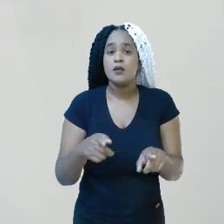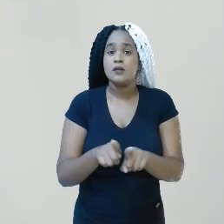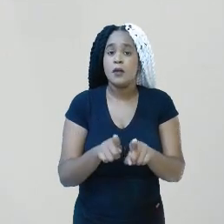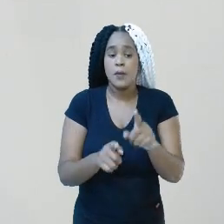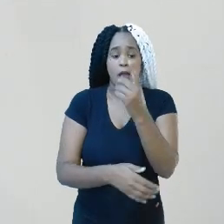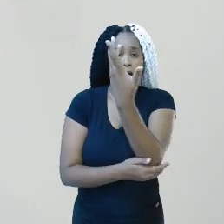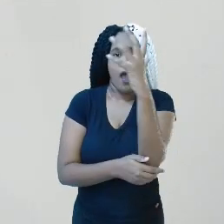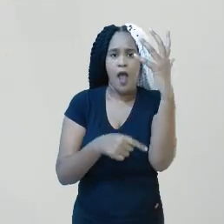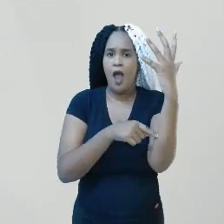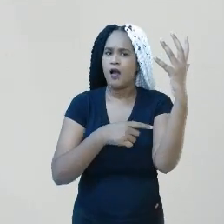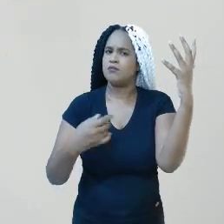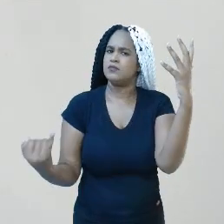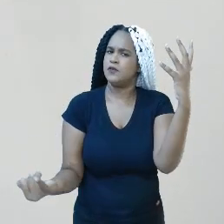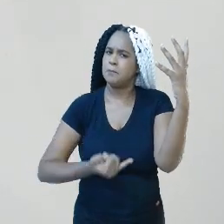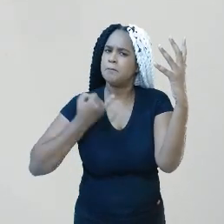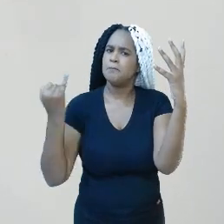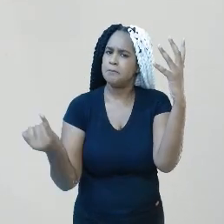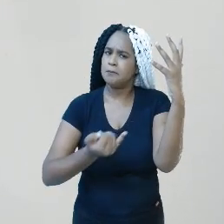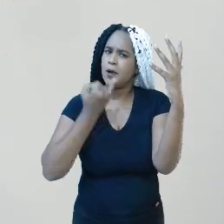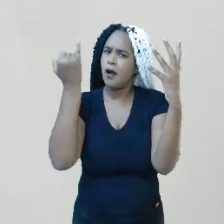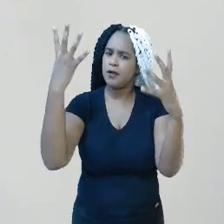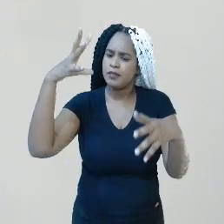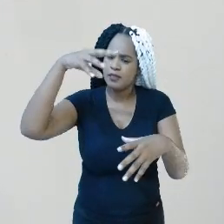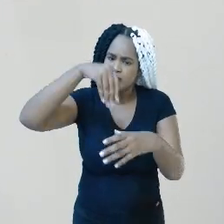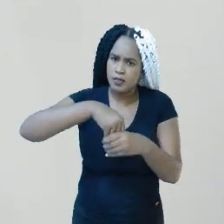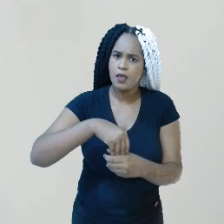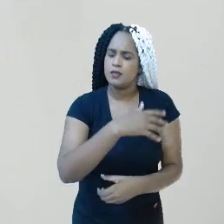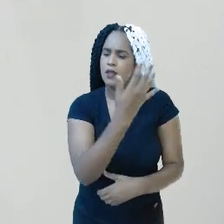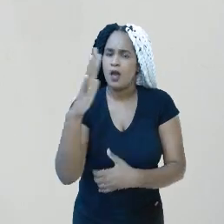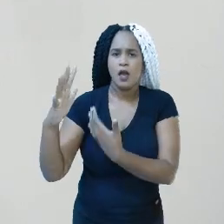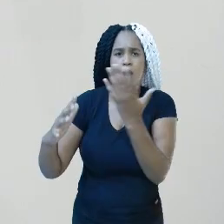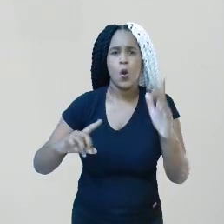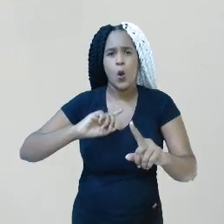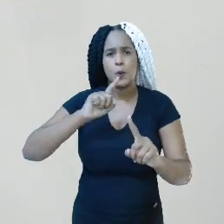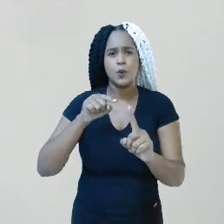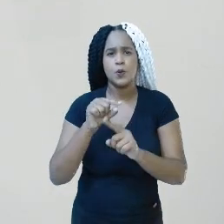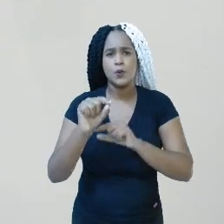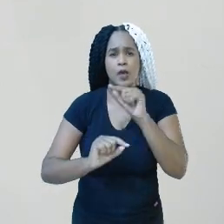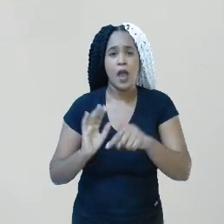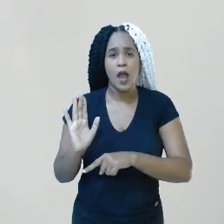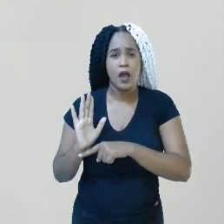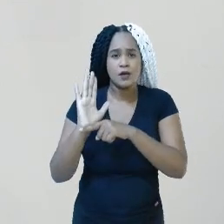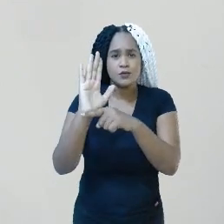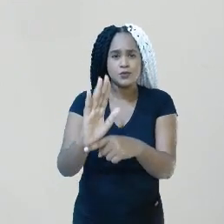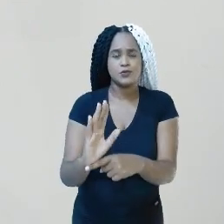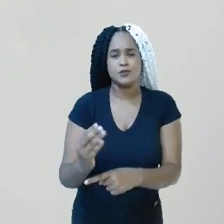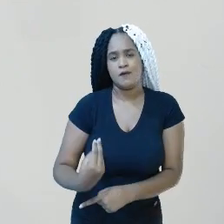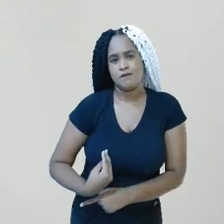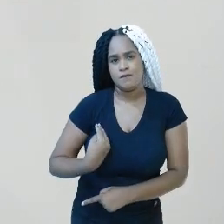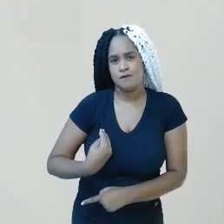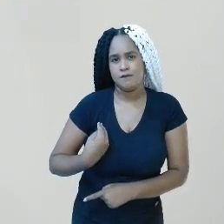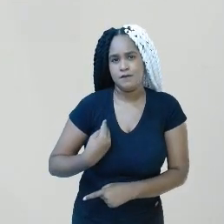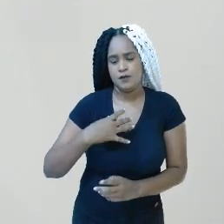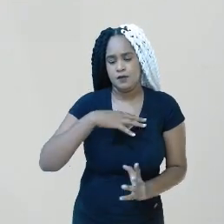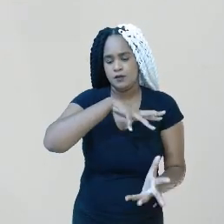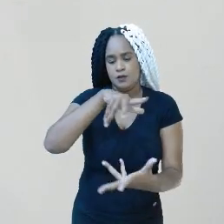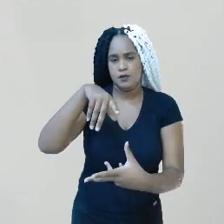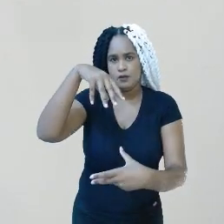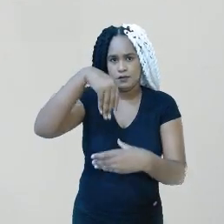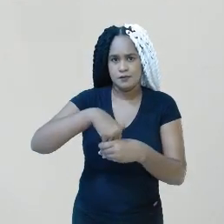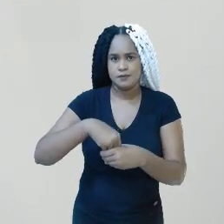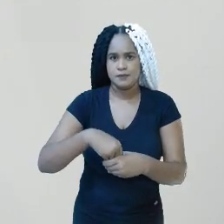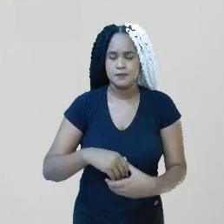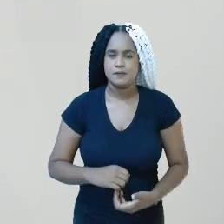árvore que tem uma importância muito grande na manutenção da vida no nosso planeta. Pensa isso,